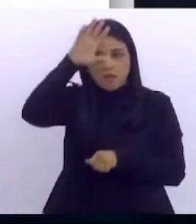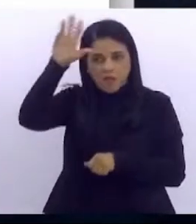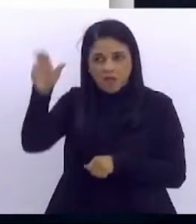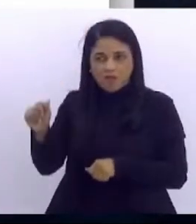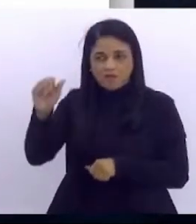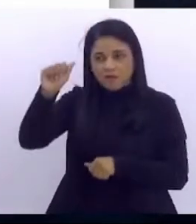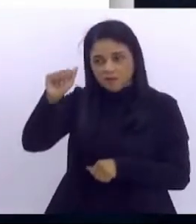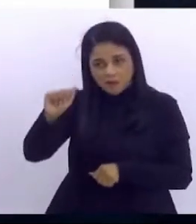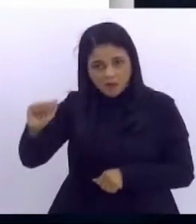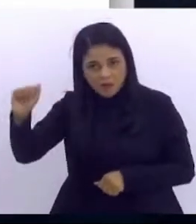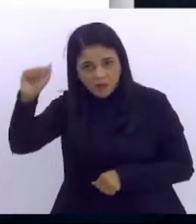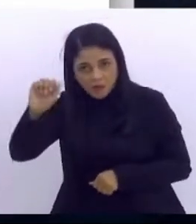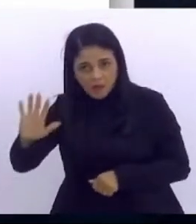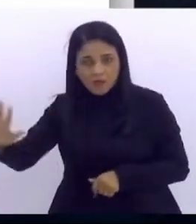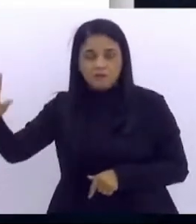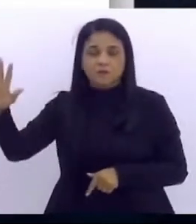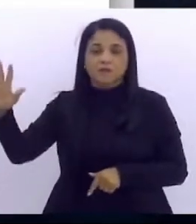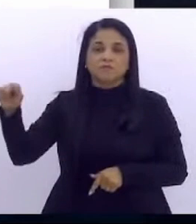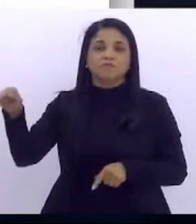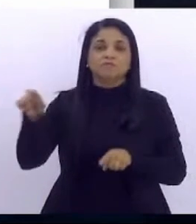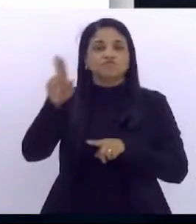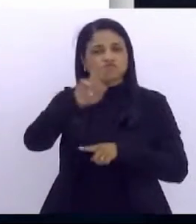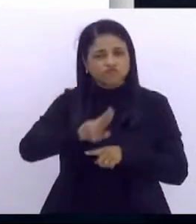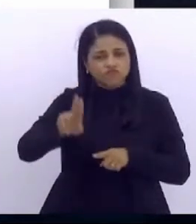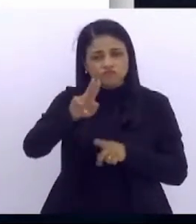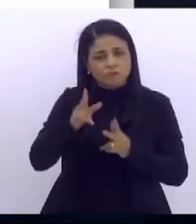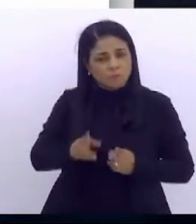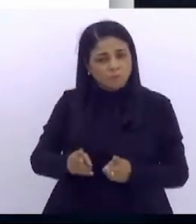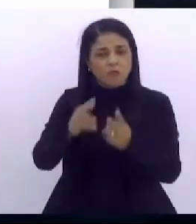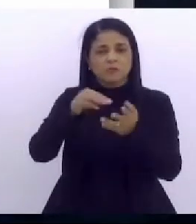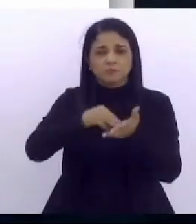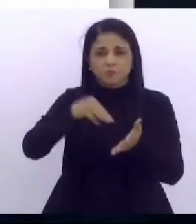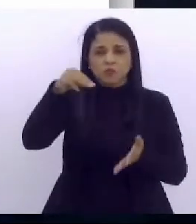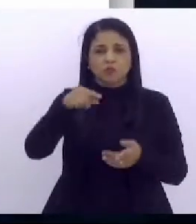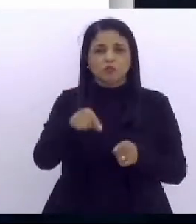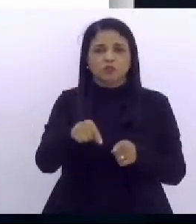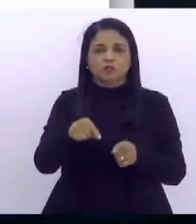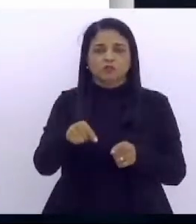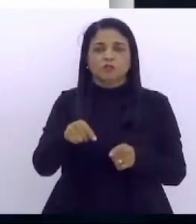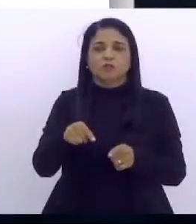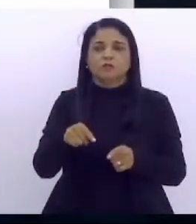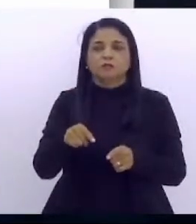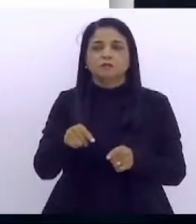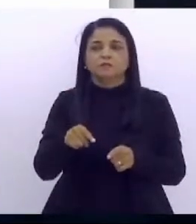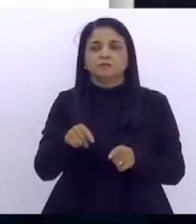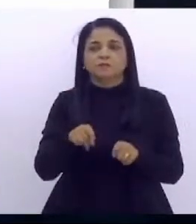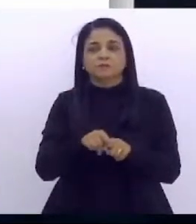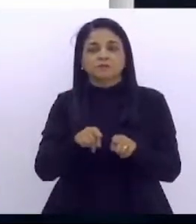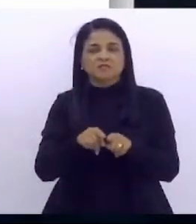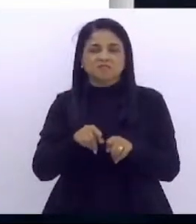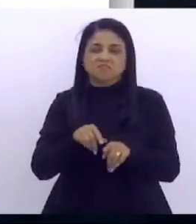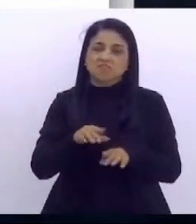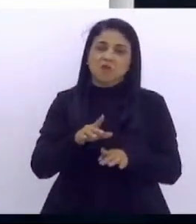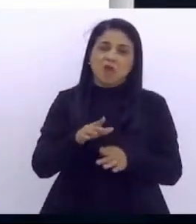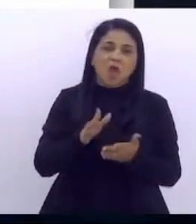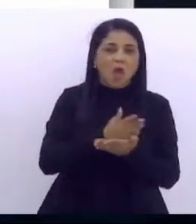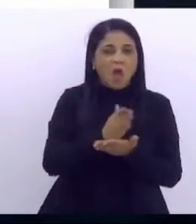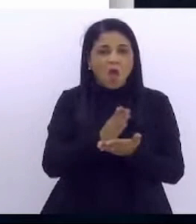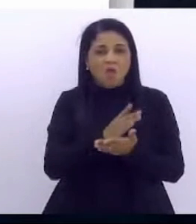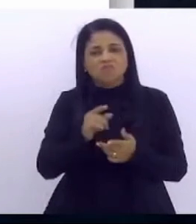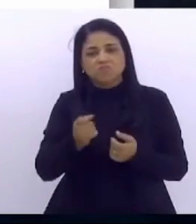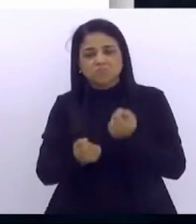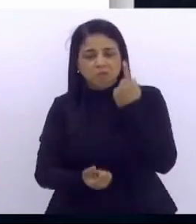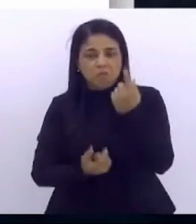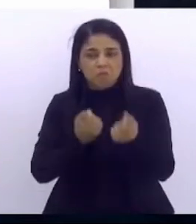que têm aborto como crime, estão sendo usados com a mesma metodologia do Instituto Guttmacher, salvo uma ou outra exceção, que é a